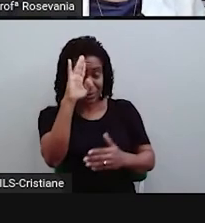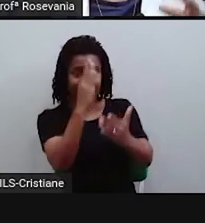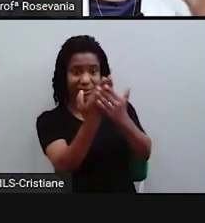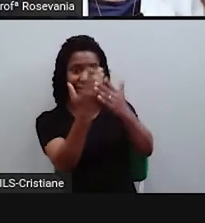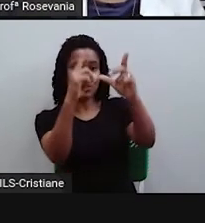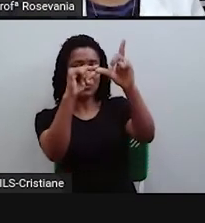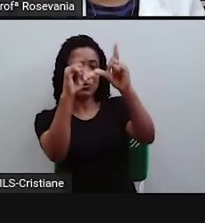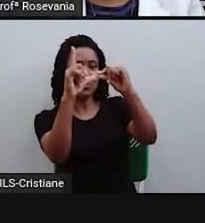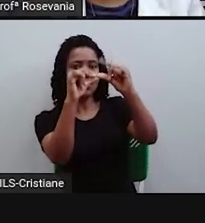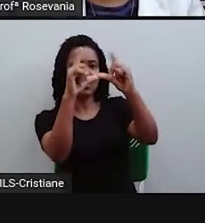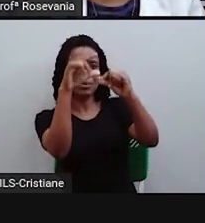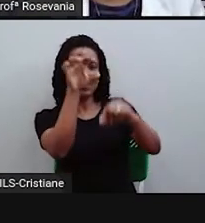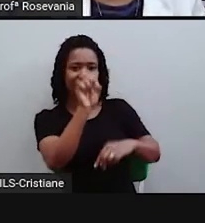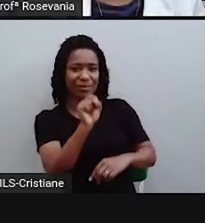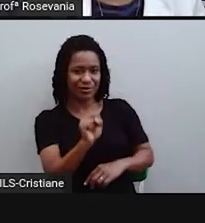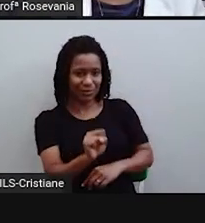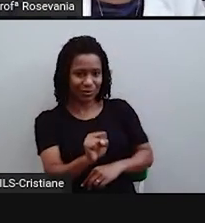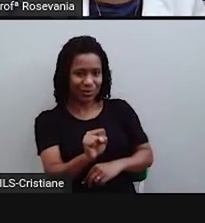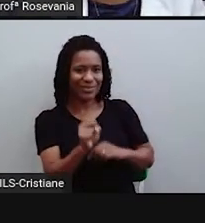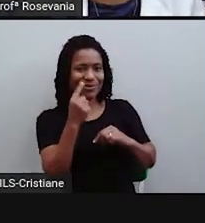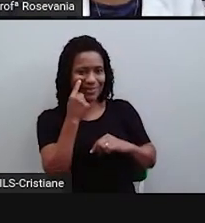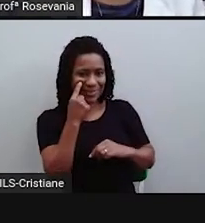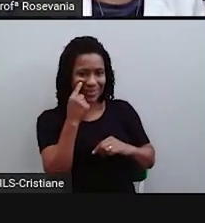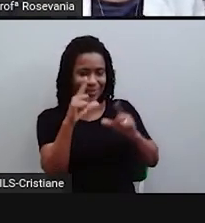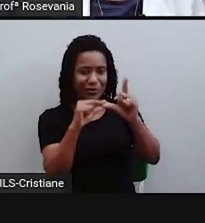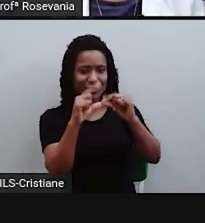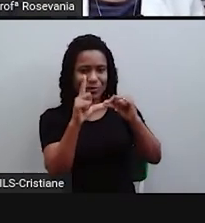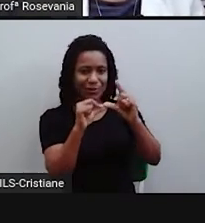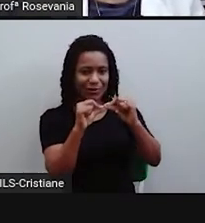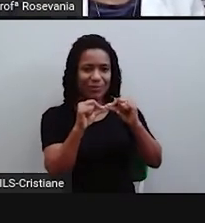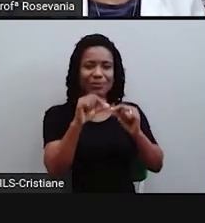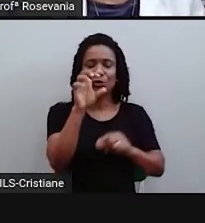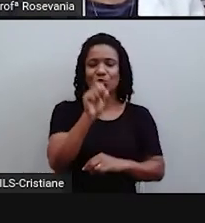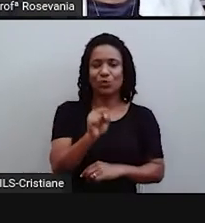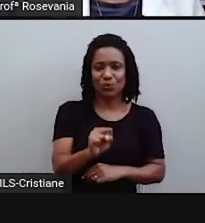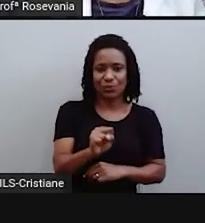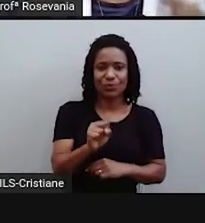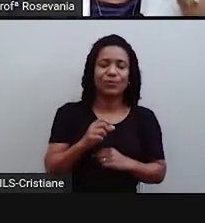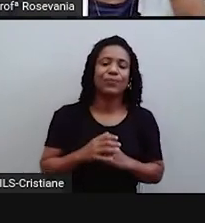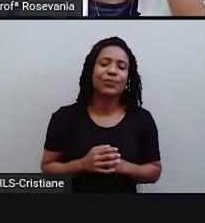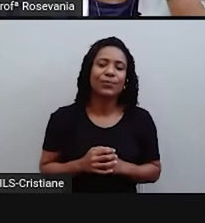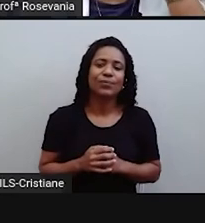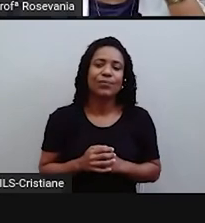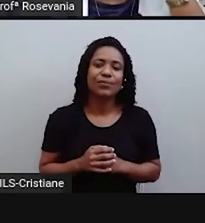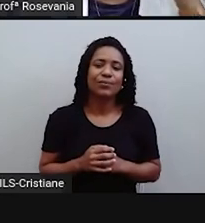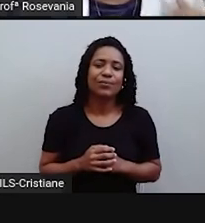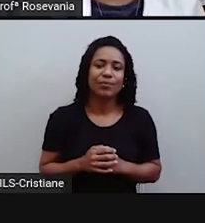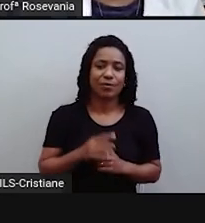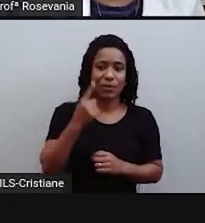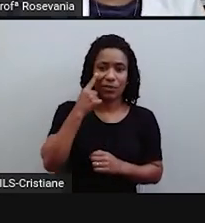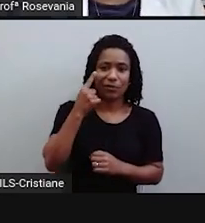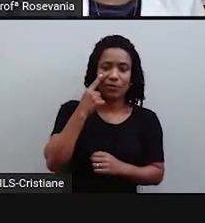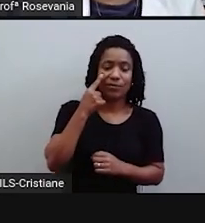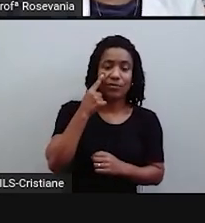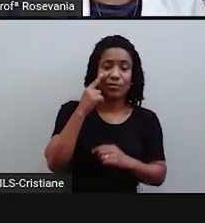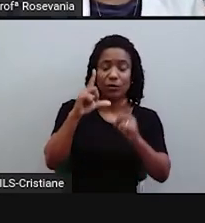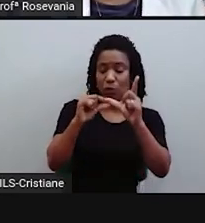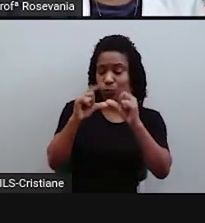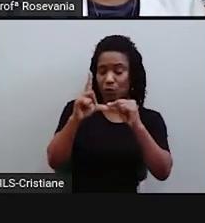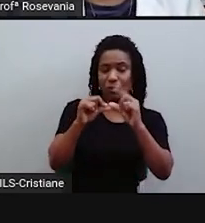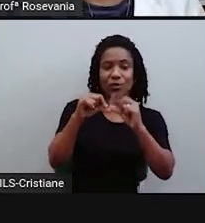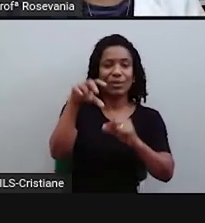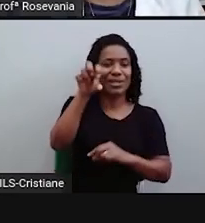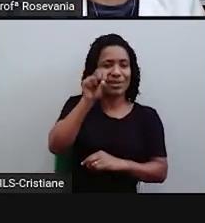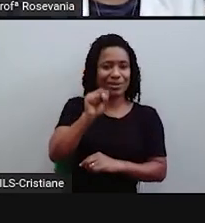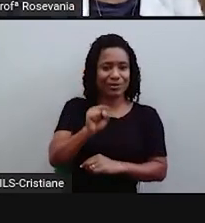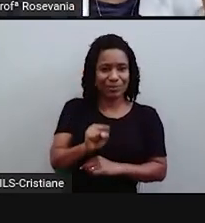a gente usa a constelação do Cruzeiro do Sul, que ela é formada aqui, né, por essa constelação, né, a estrela